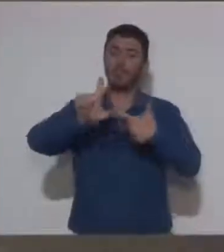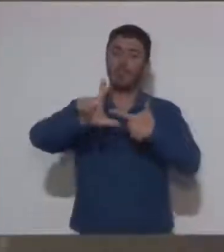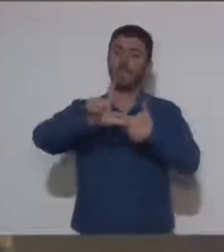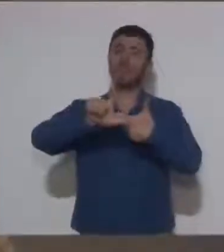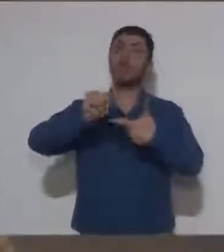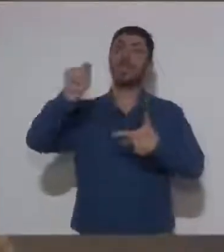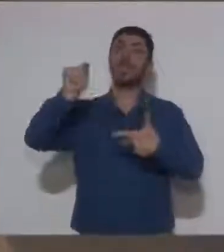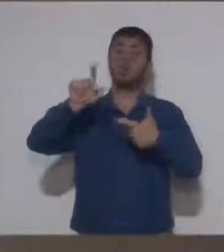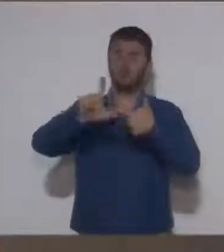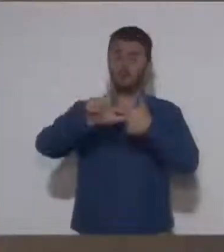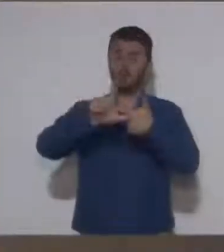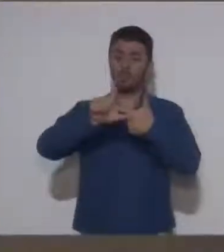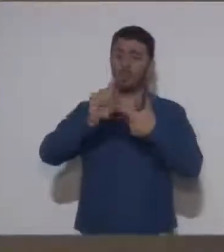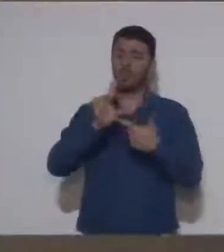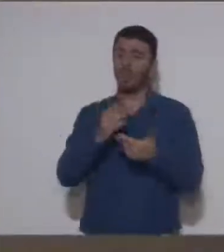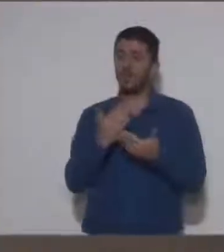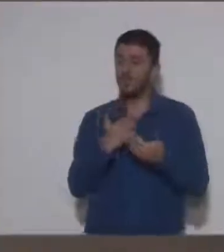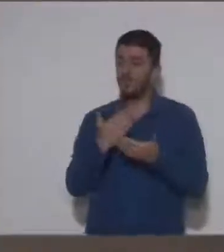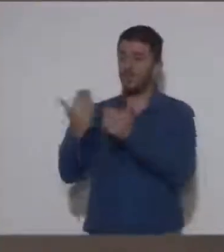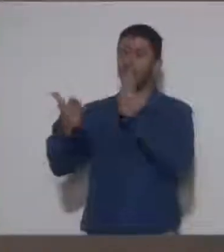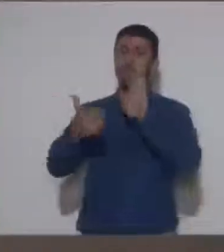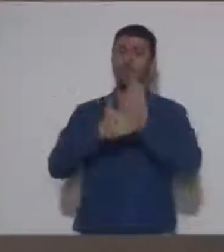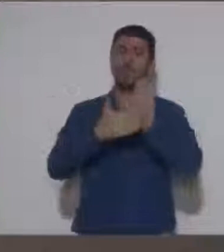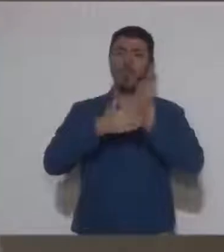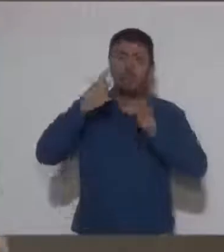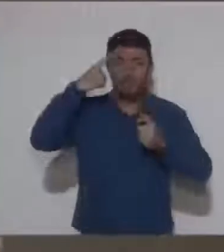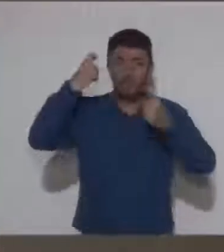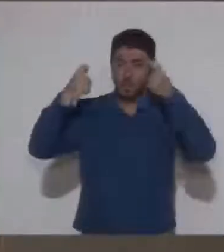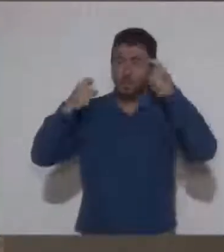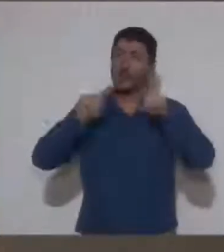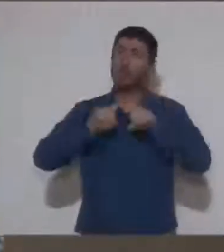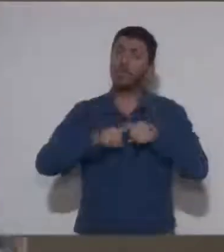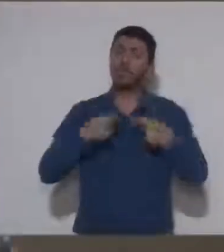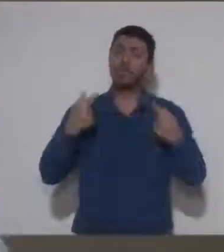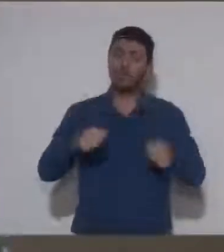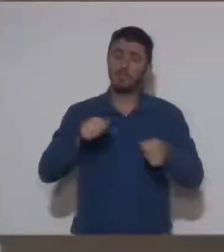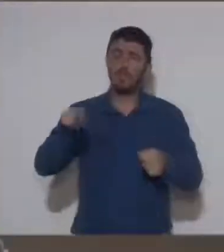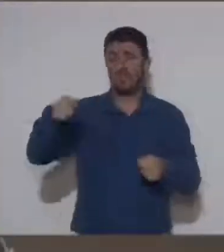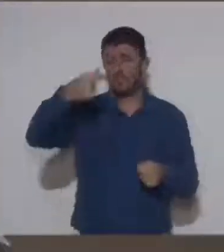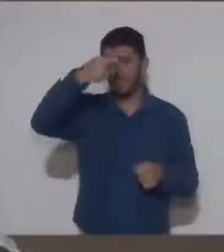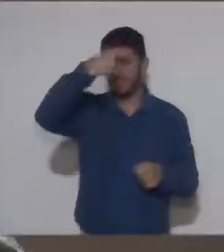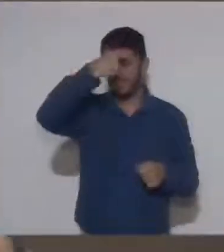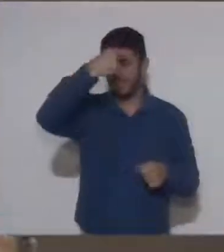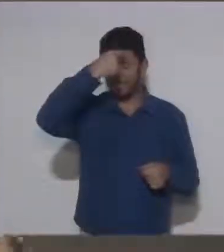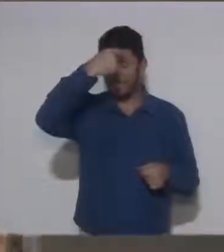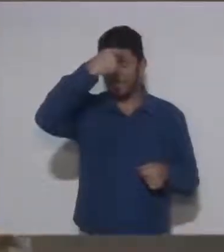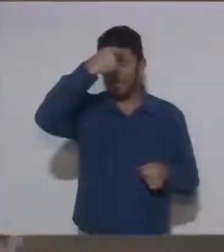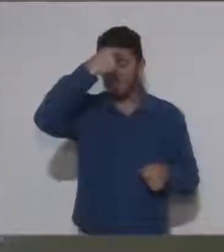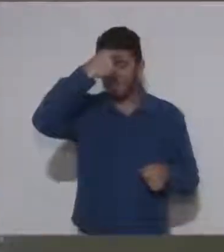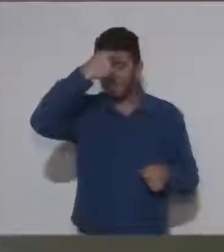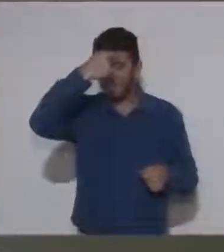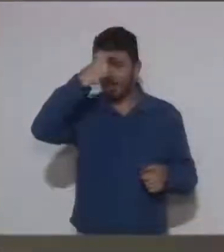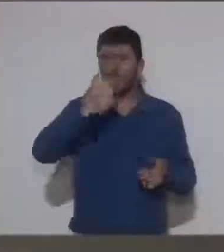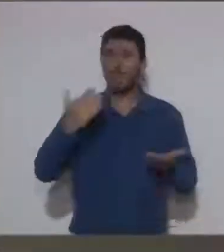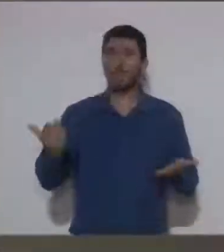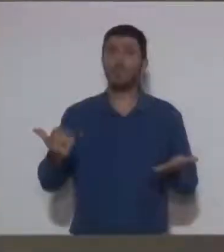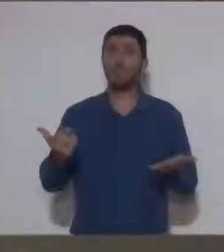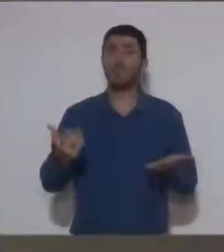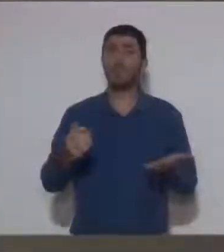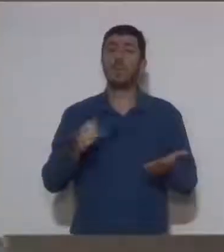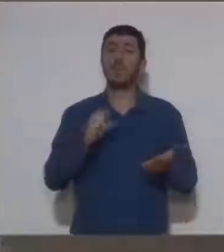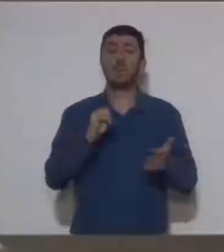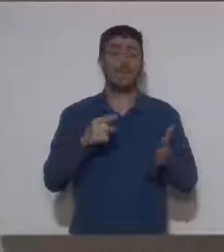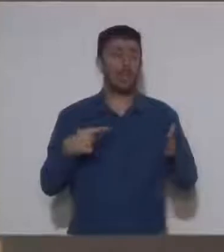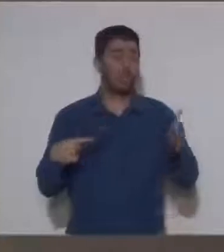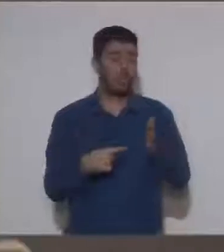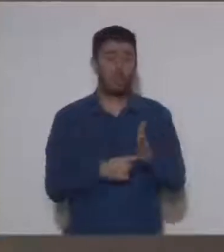só propor as ideias, mas eu acho que está mais do que na hora de uma conscientização, porque necessariamente não ter a denúncia não